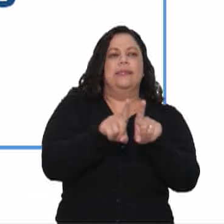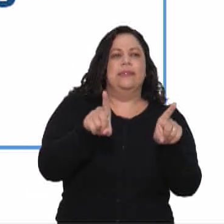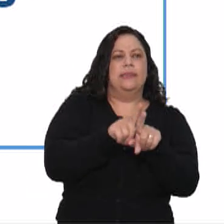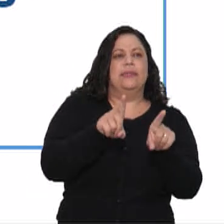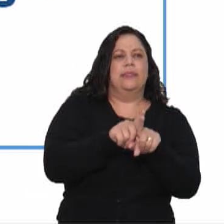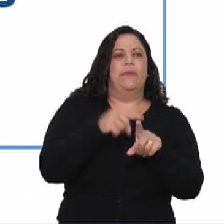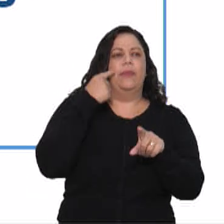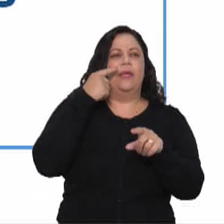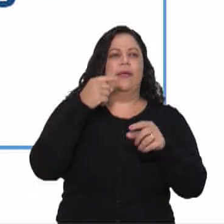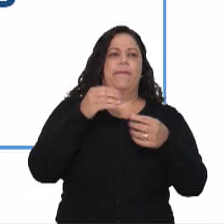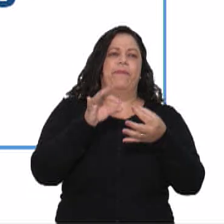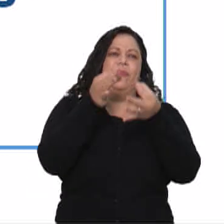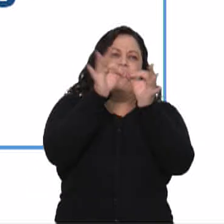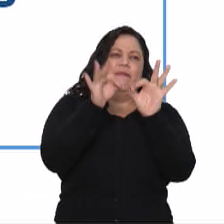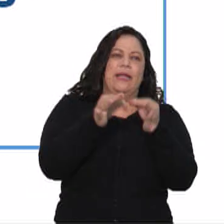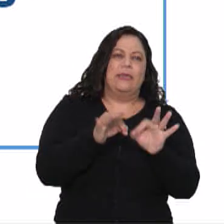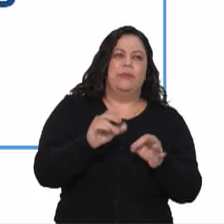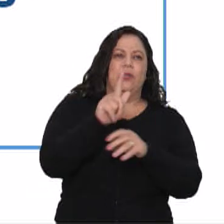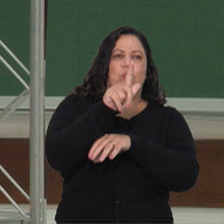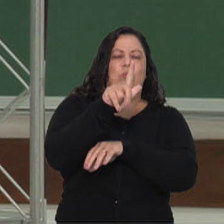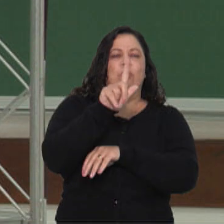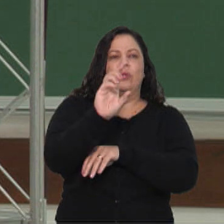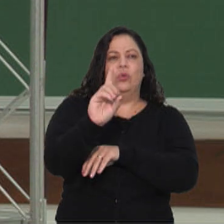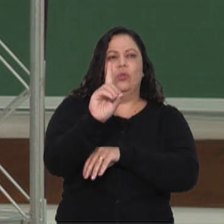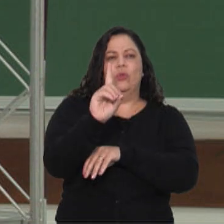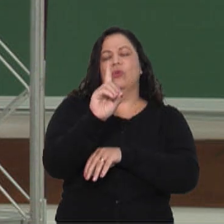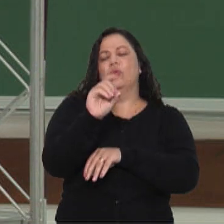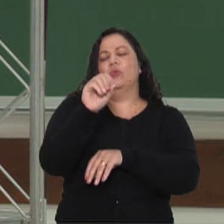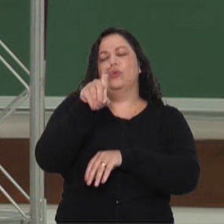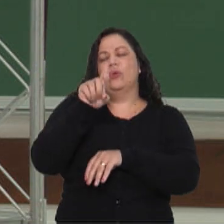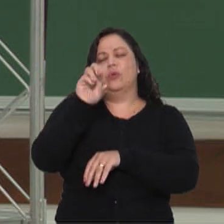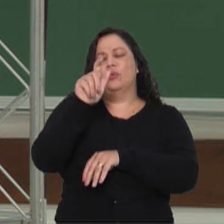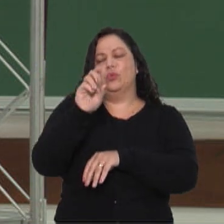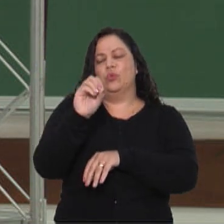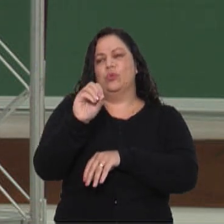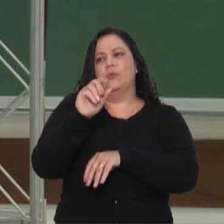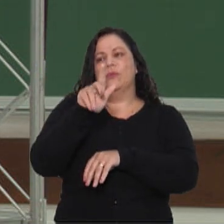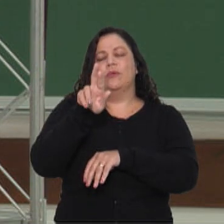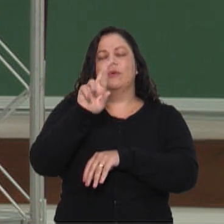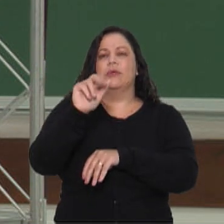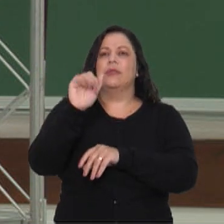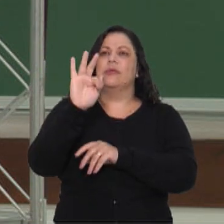fragmentos, doxografia e crítica moderna.